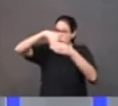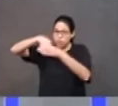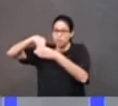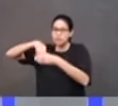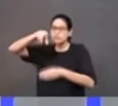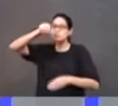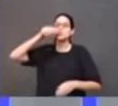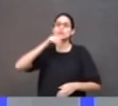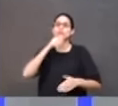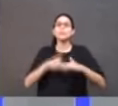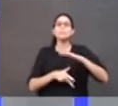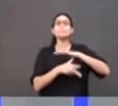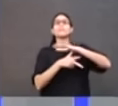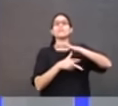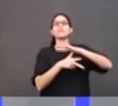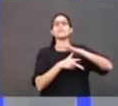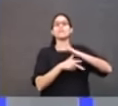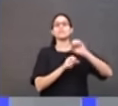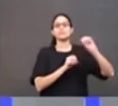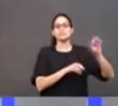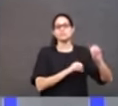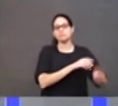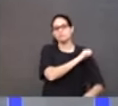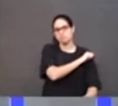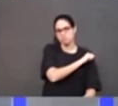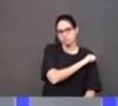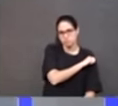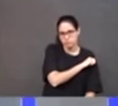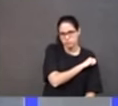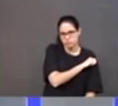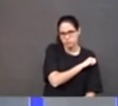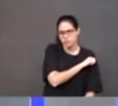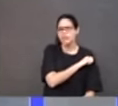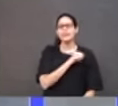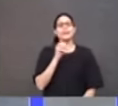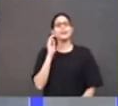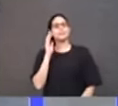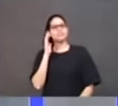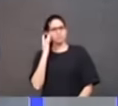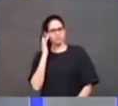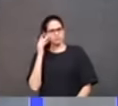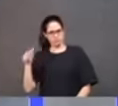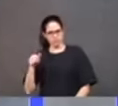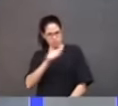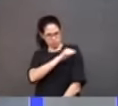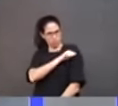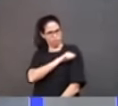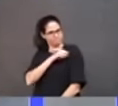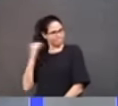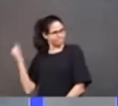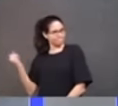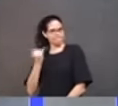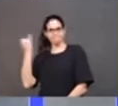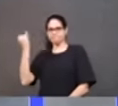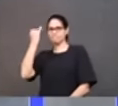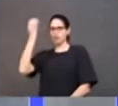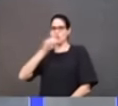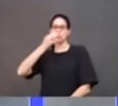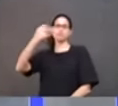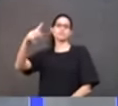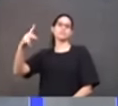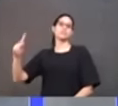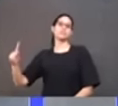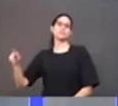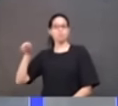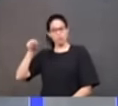pró-reitoria de assistência estudantil. Nós entendemos que a comunidade estudantil ela tem um papel fundamental na nossa instituição e nada mais